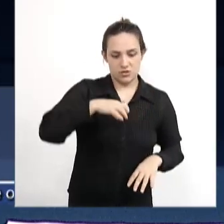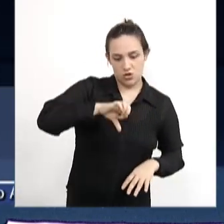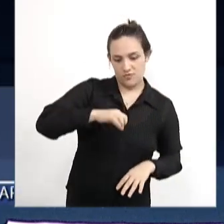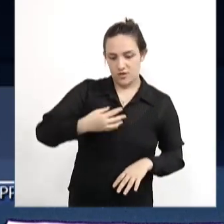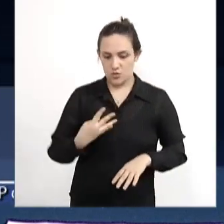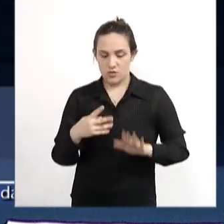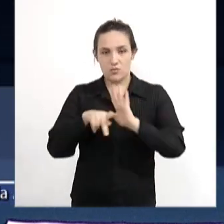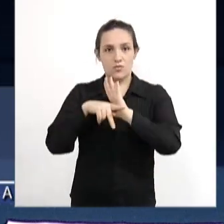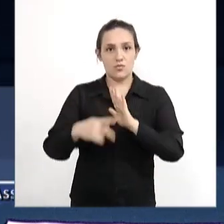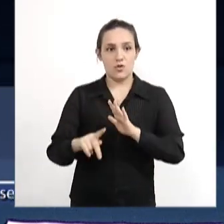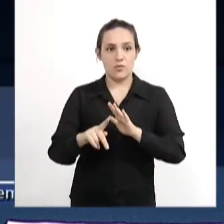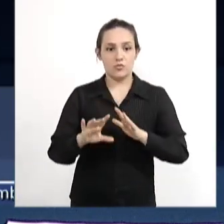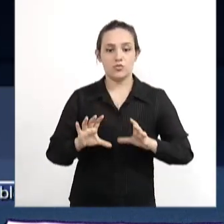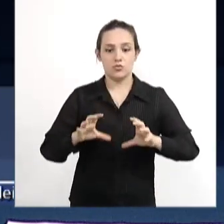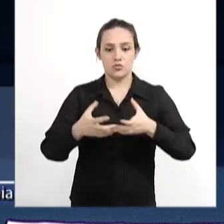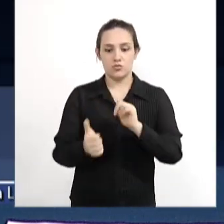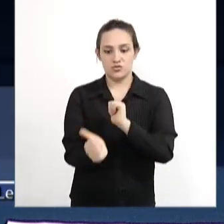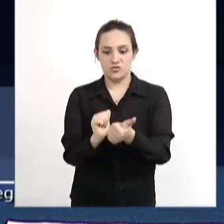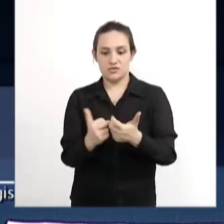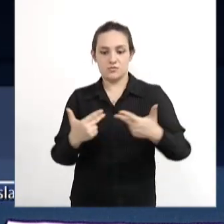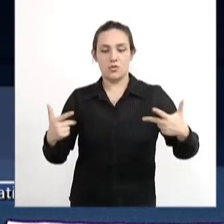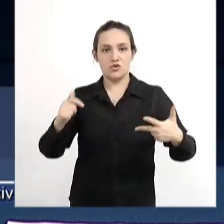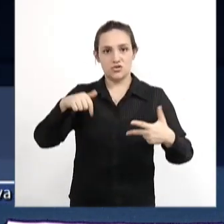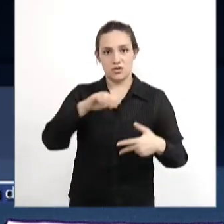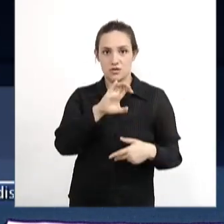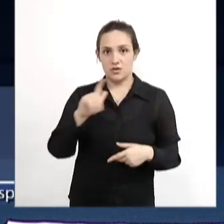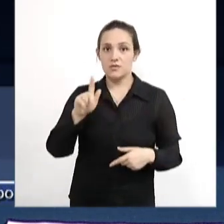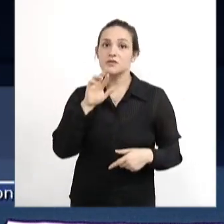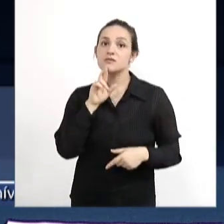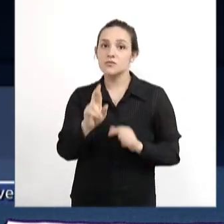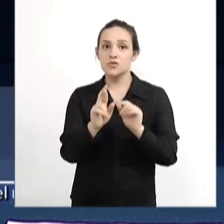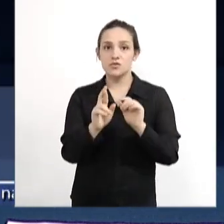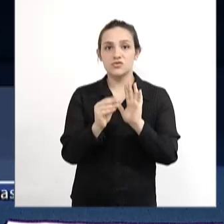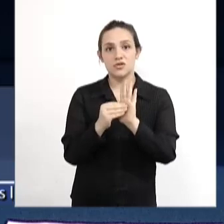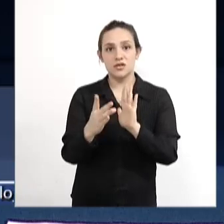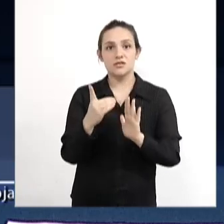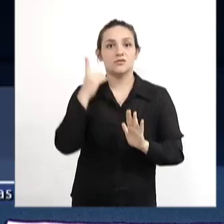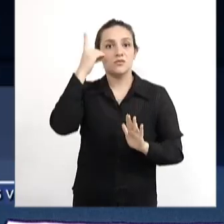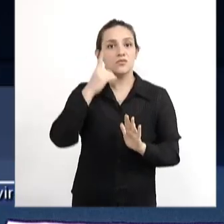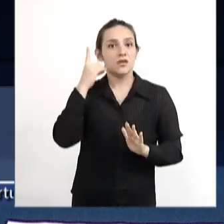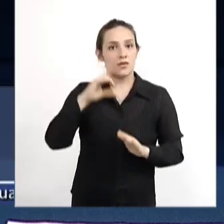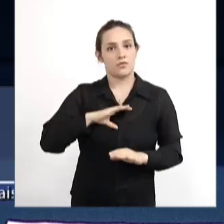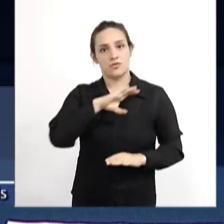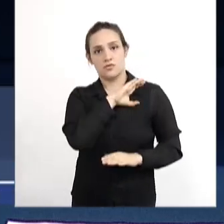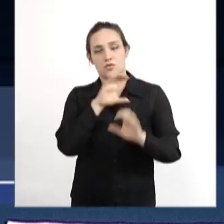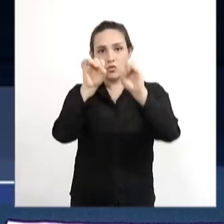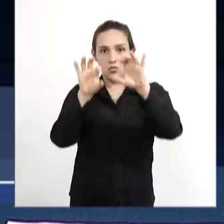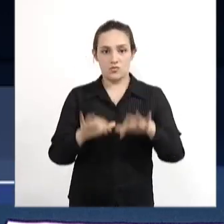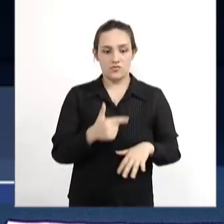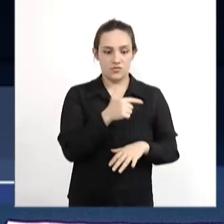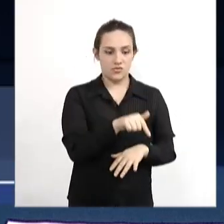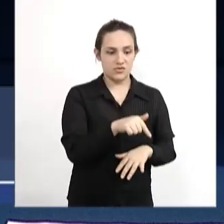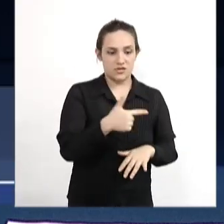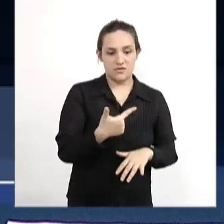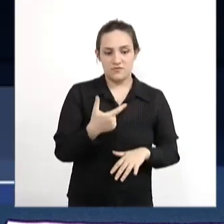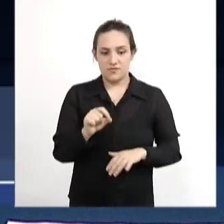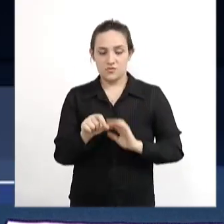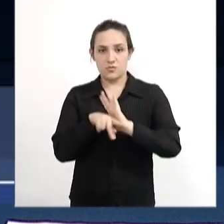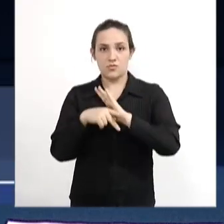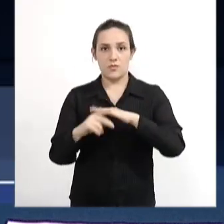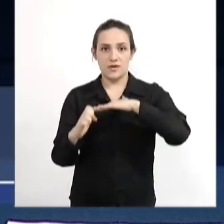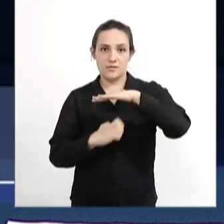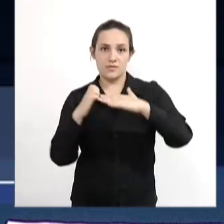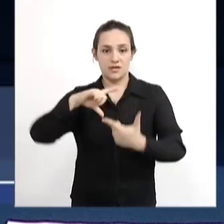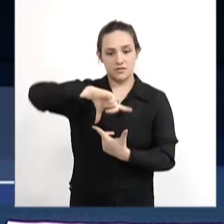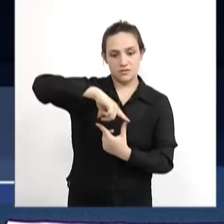2394, Fundação de Esporte de Campo Grande, respondendo à indicação do deputado Capitão Contar. Ofício 720, Energisa,